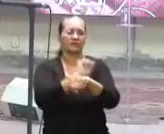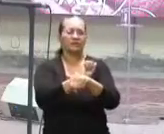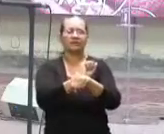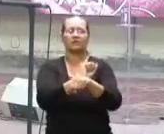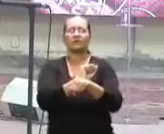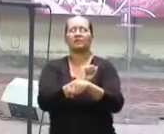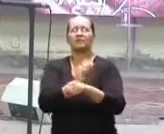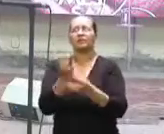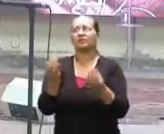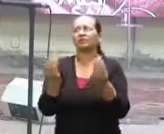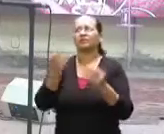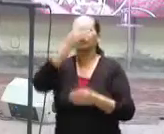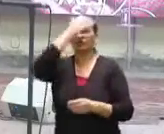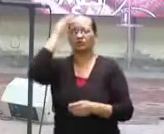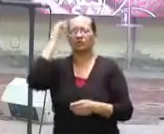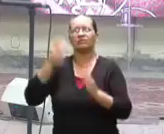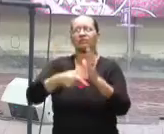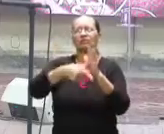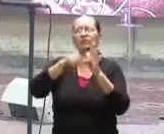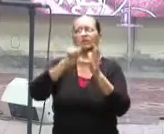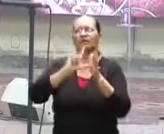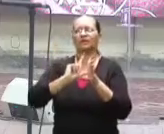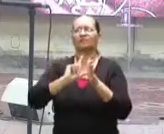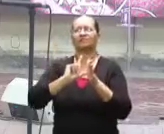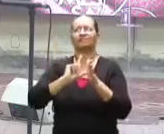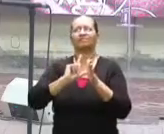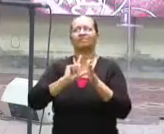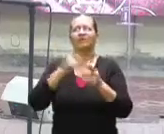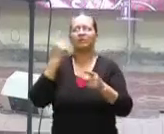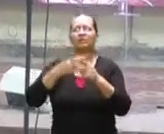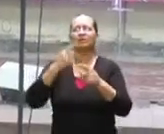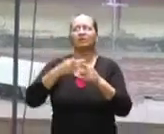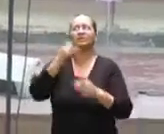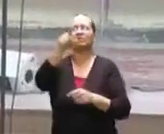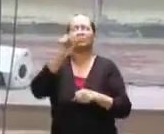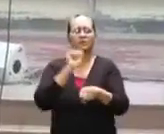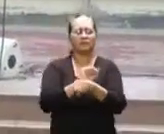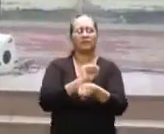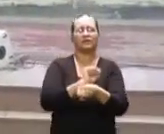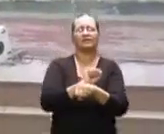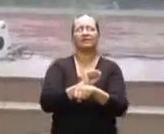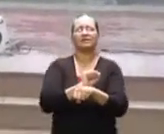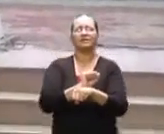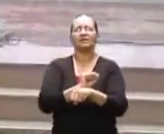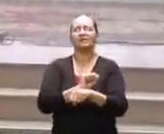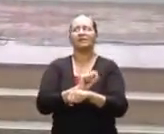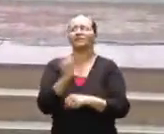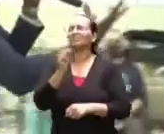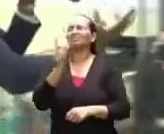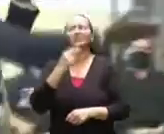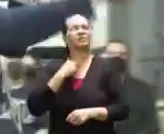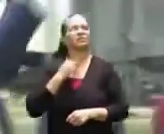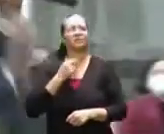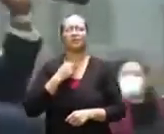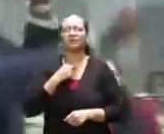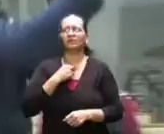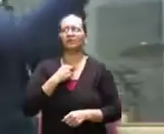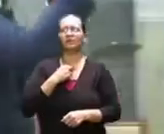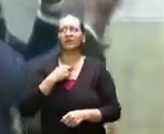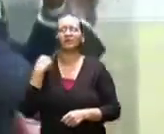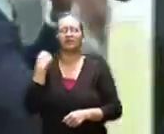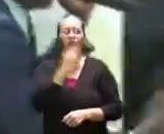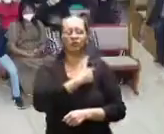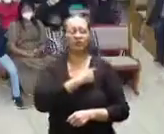voltados para trás. Por que você quer voltar? Por que você quer parar agora? É muito tarde, vamos